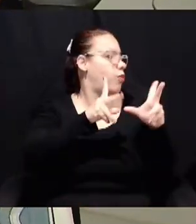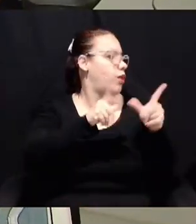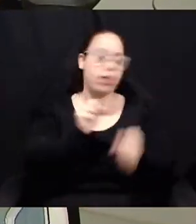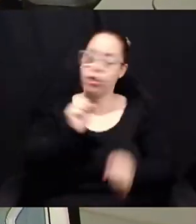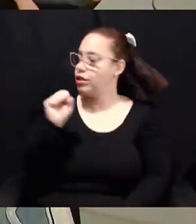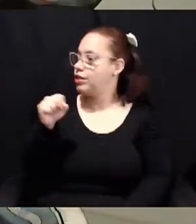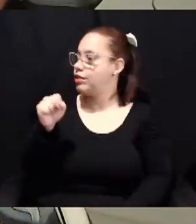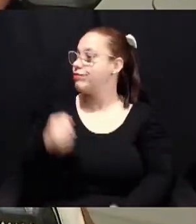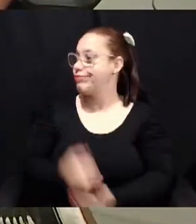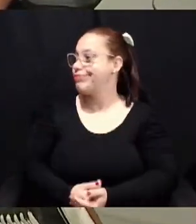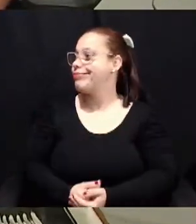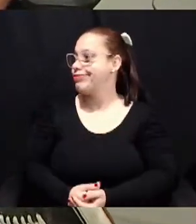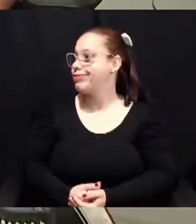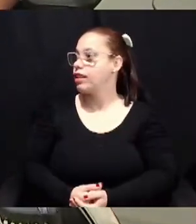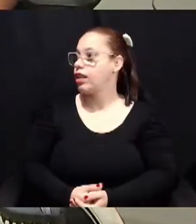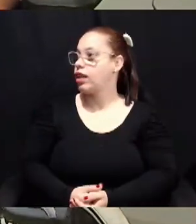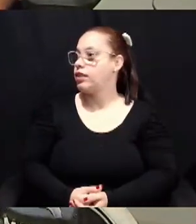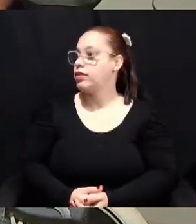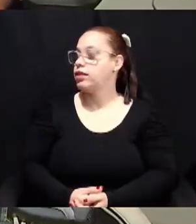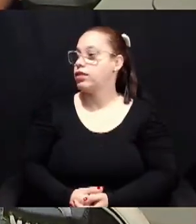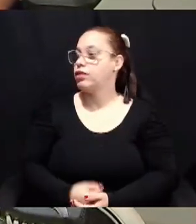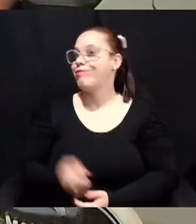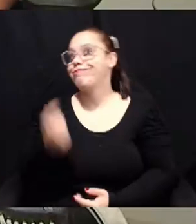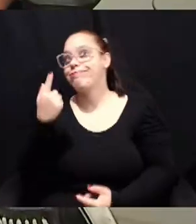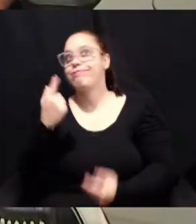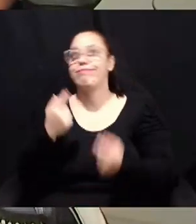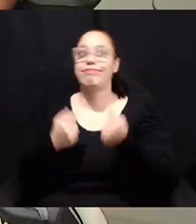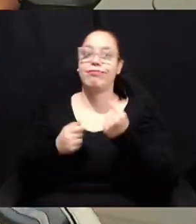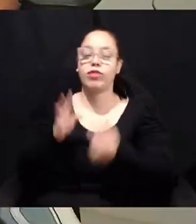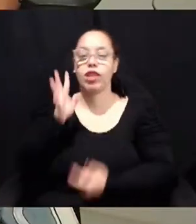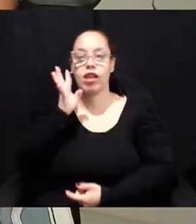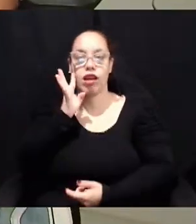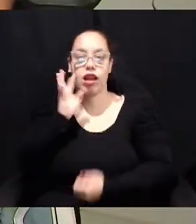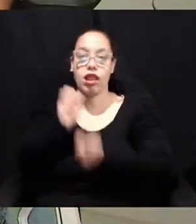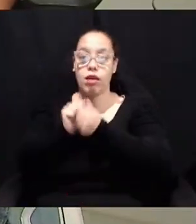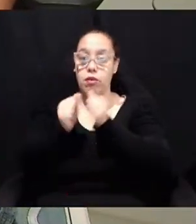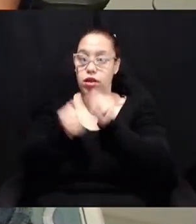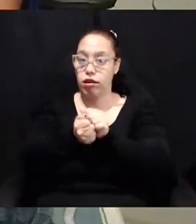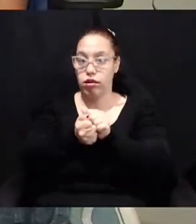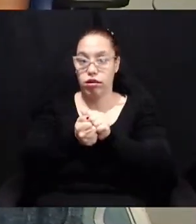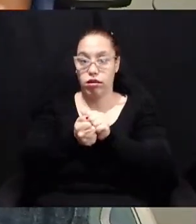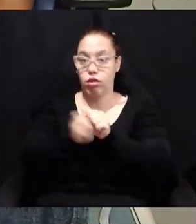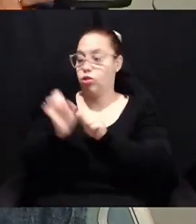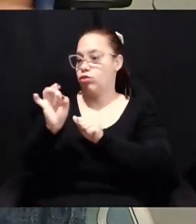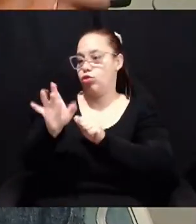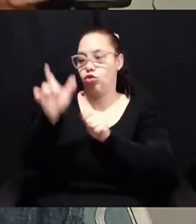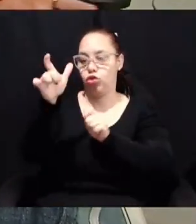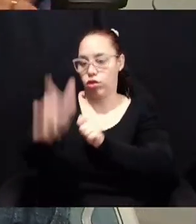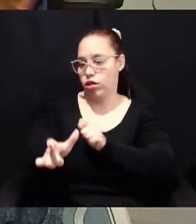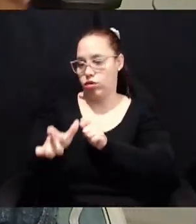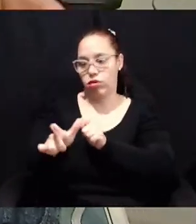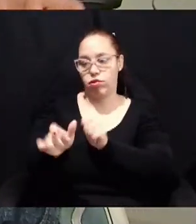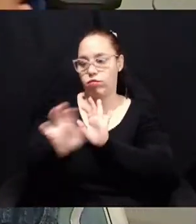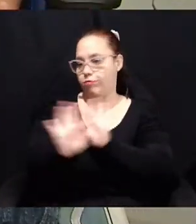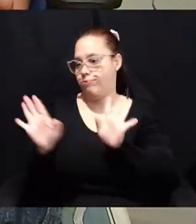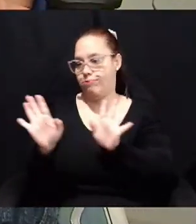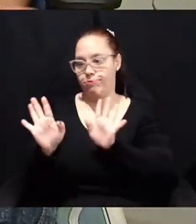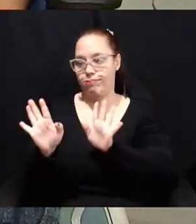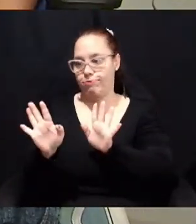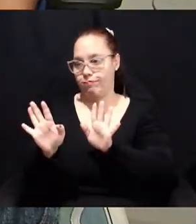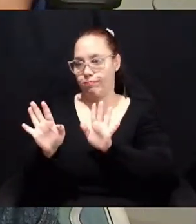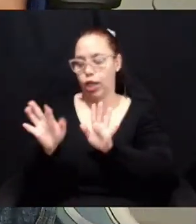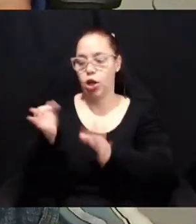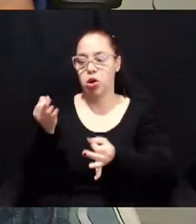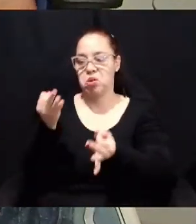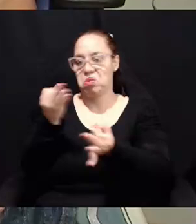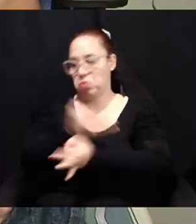que existem situações que fica legal adaptar e tal, e tem coisas que só funcionam naquela mídia, e alguns quadrinhos são excelentes por serem histórias